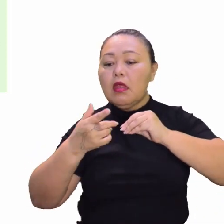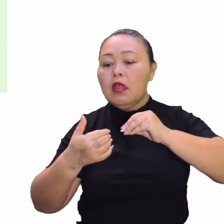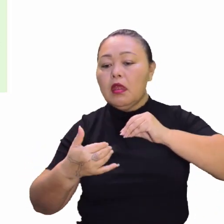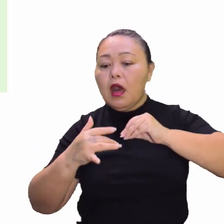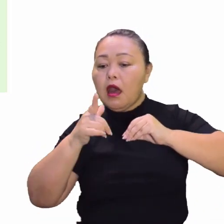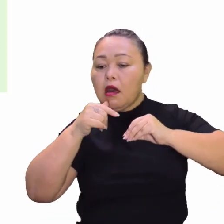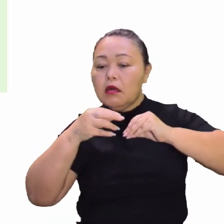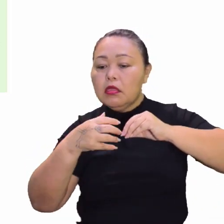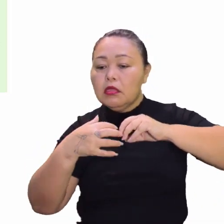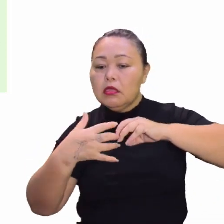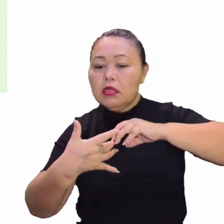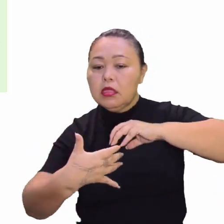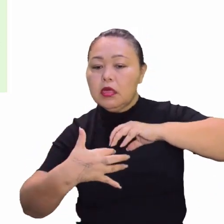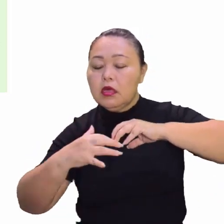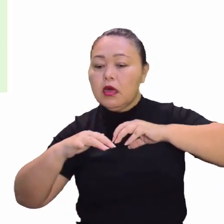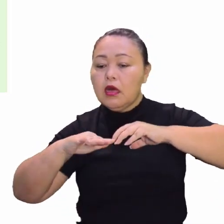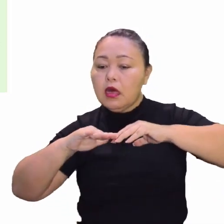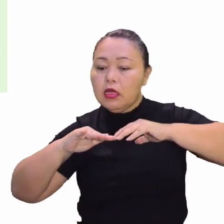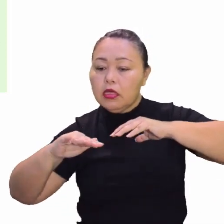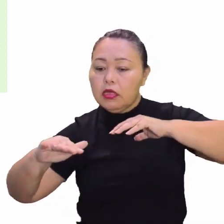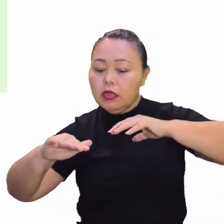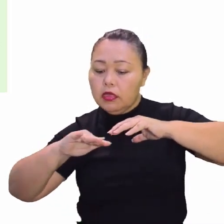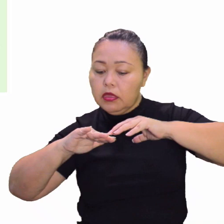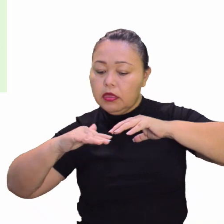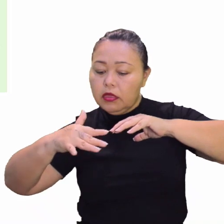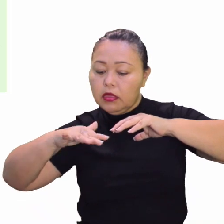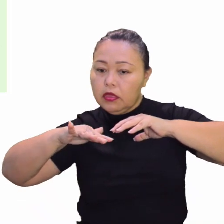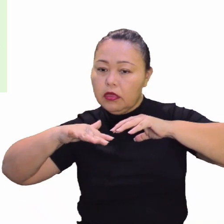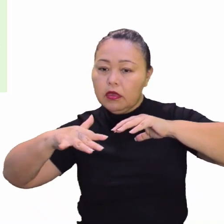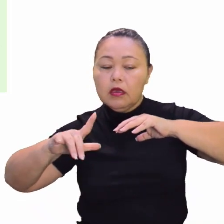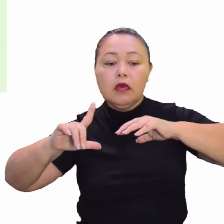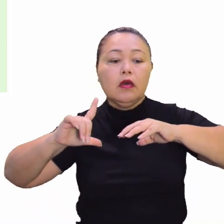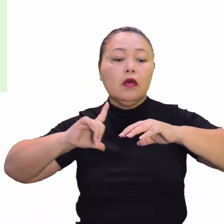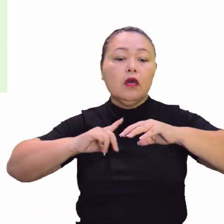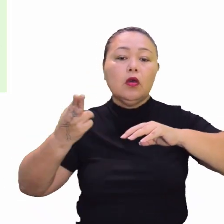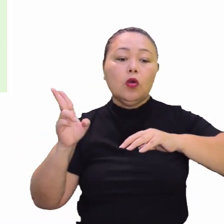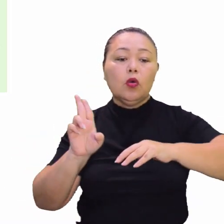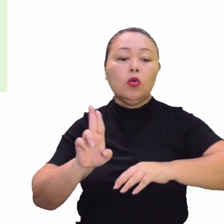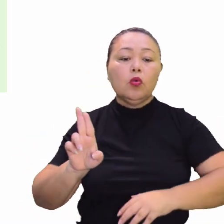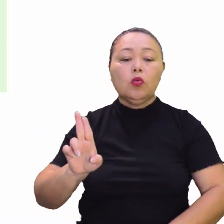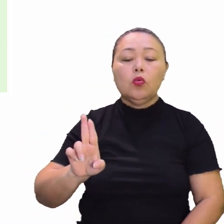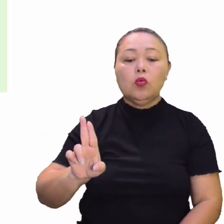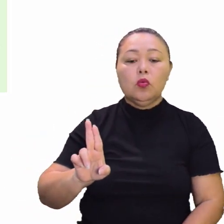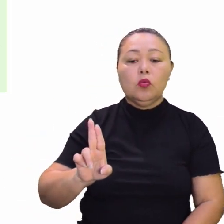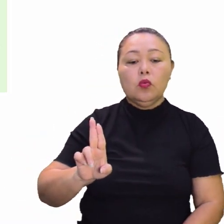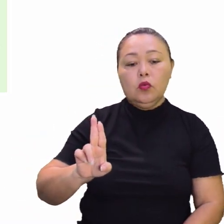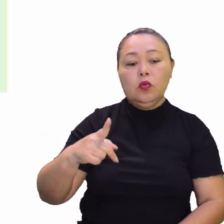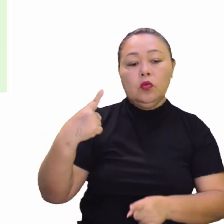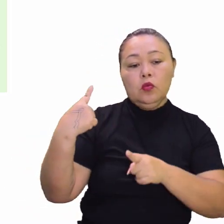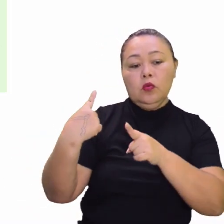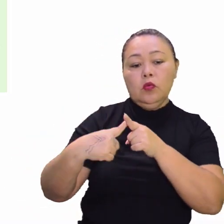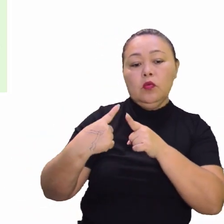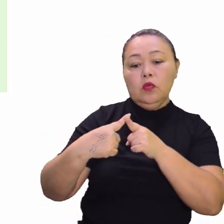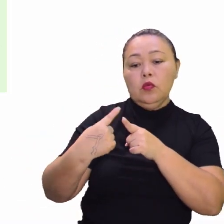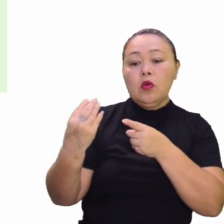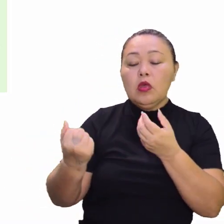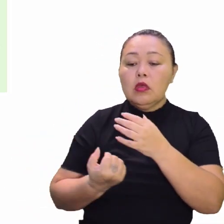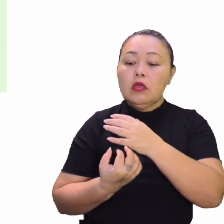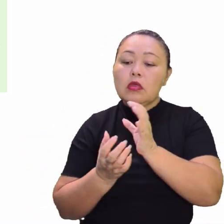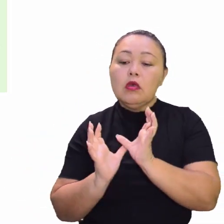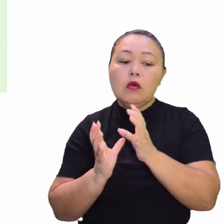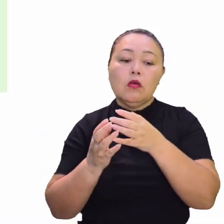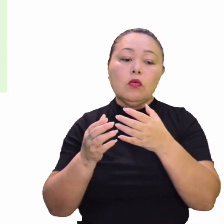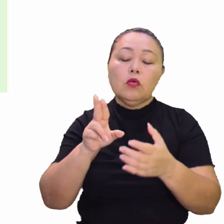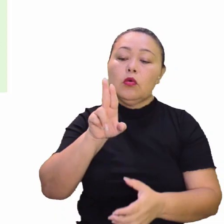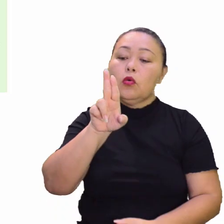mal drenados e rasos. Tem esse nome em decorrência do domínio da